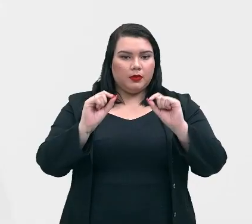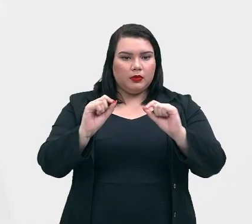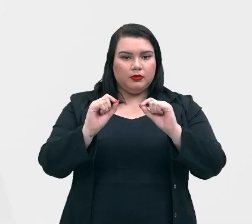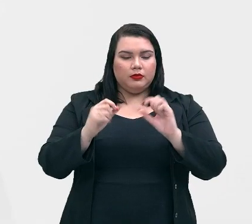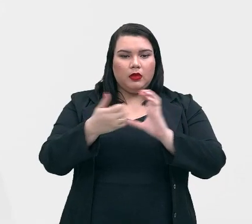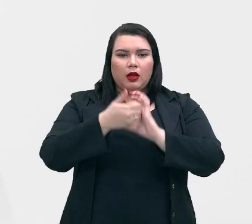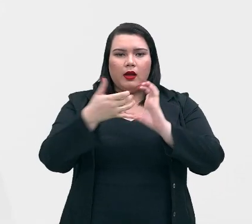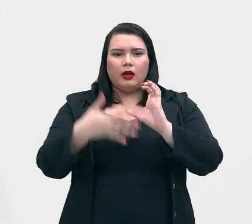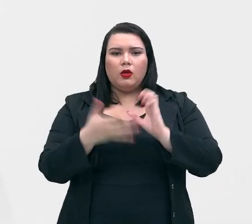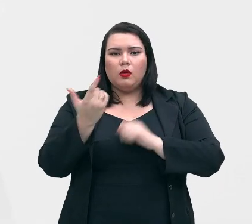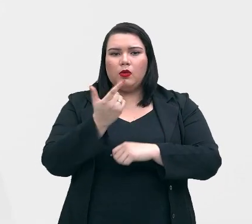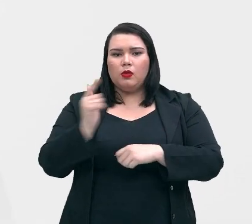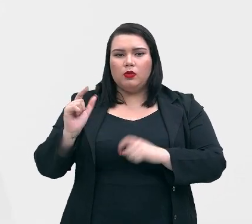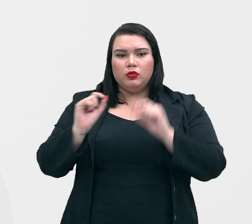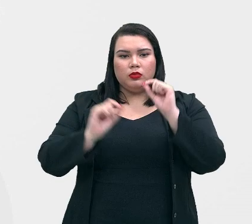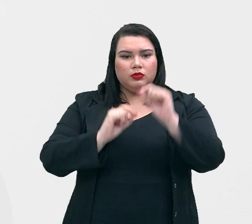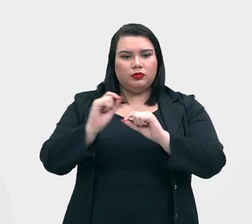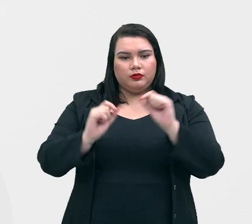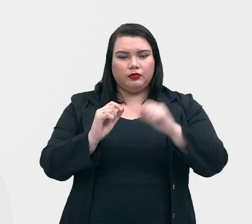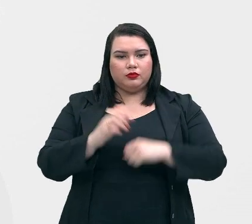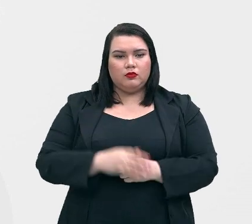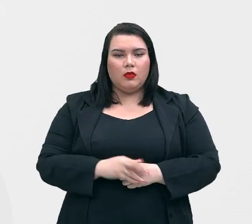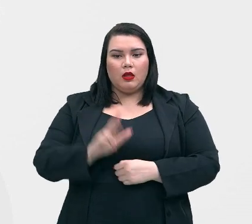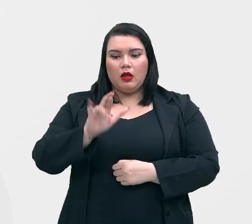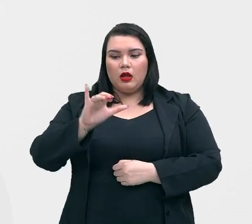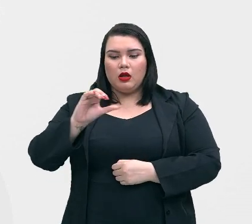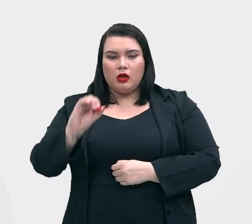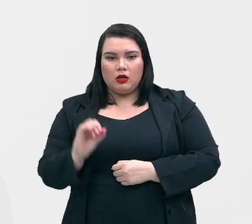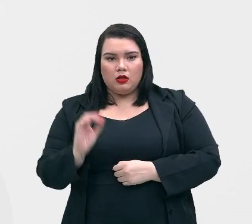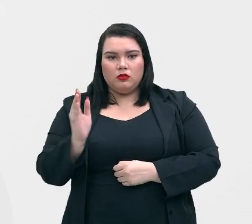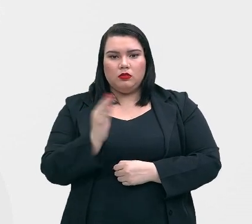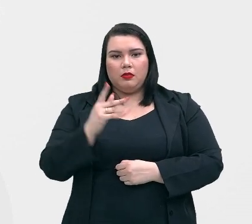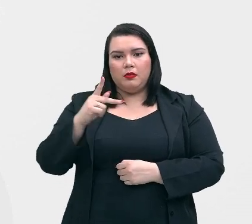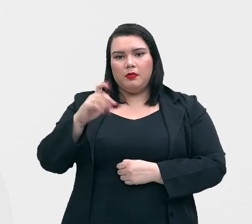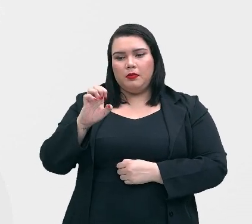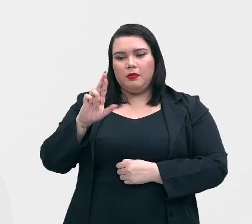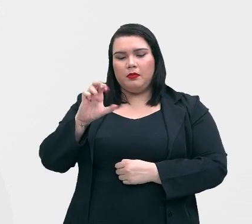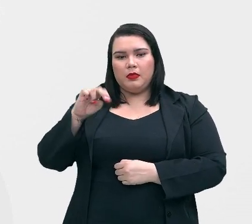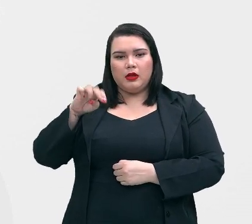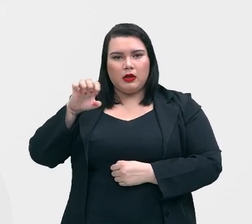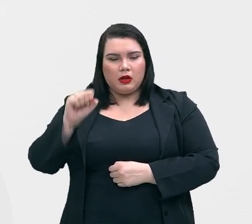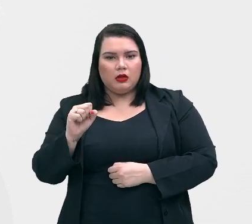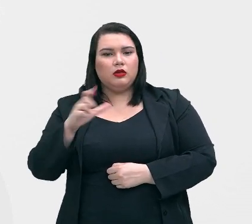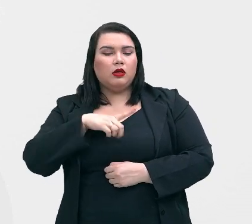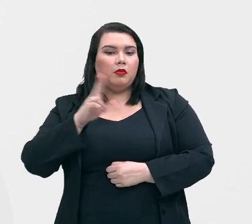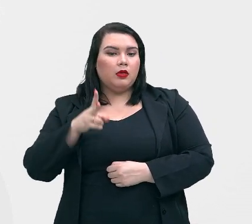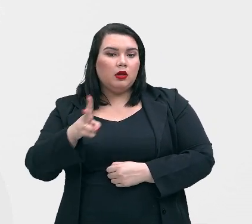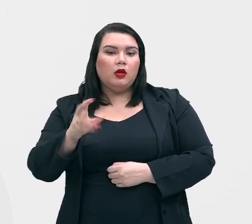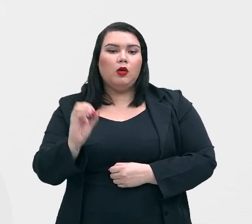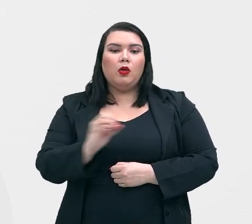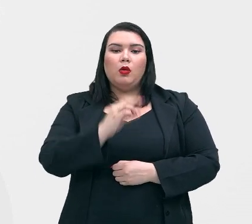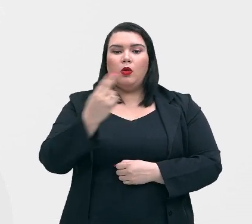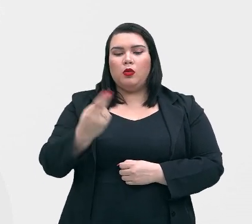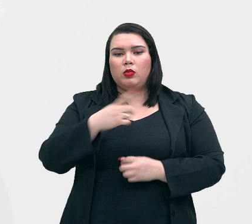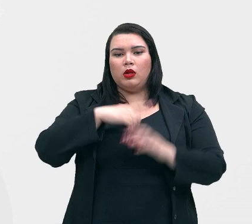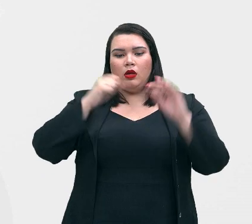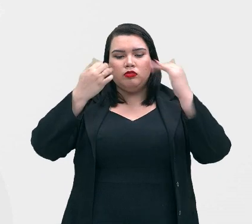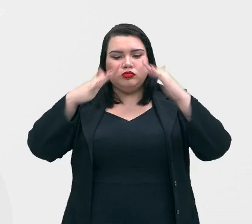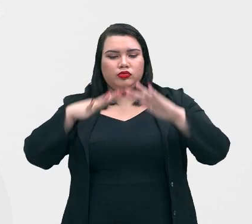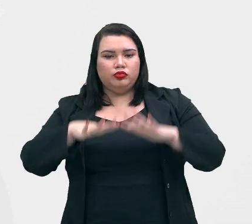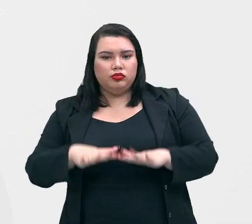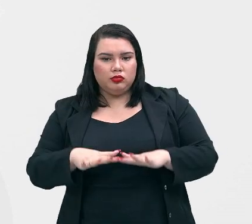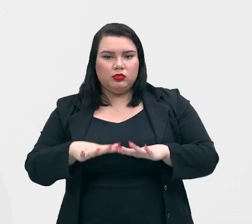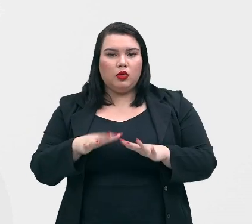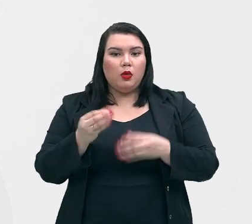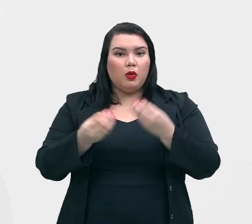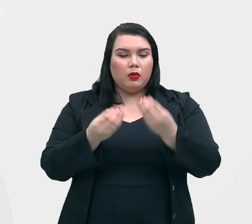classificação dos rios, né? Que são os rios que normalmente estão em constante, ali que a gente pode ver sempre, ou aqueles que secam em determinado